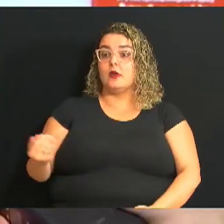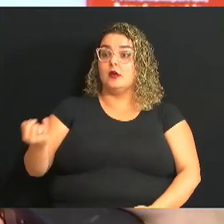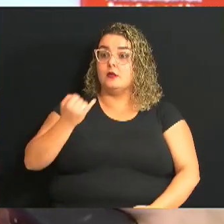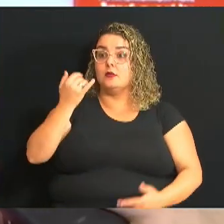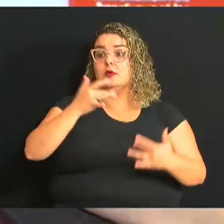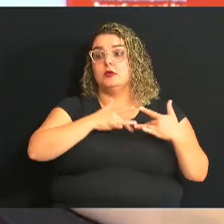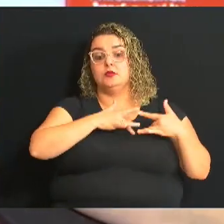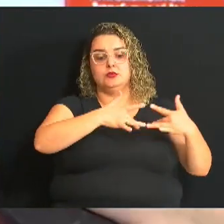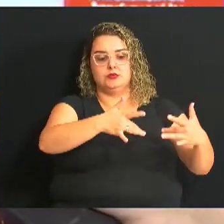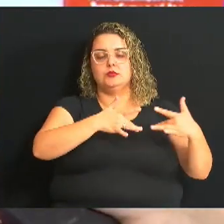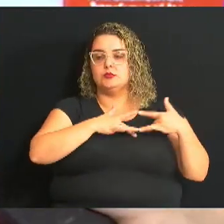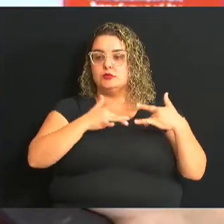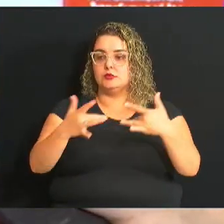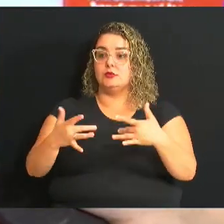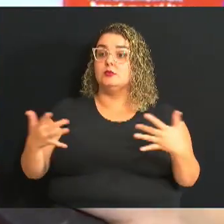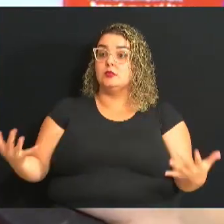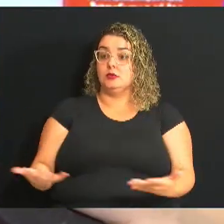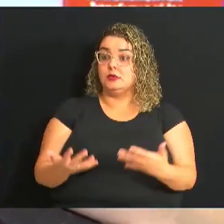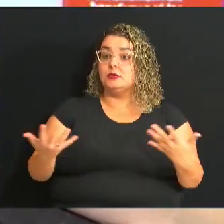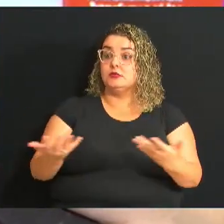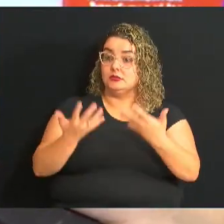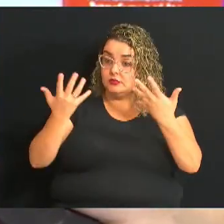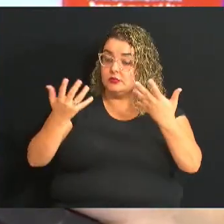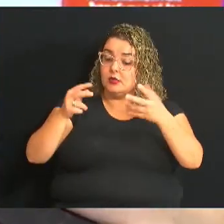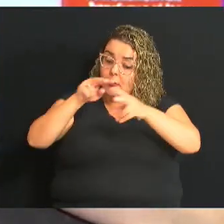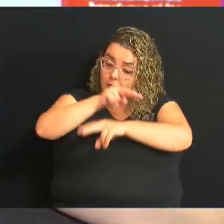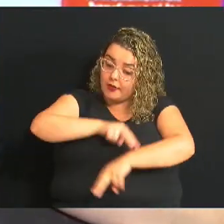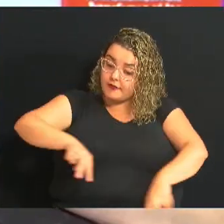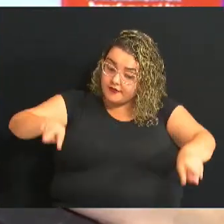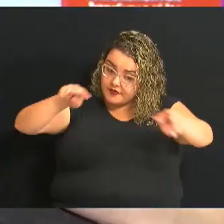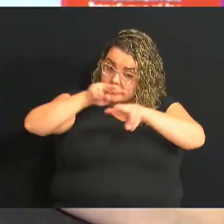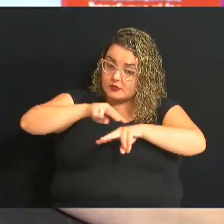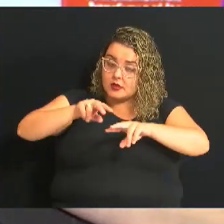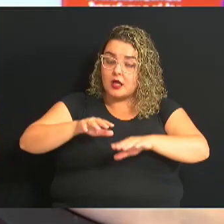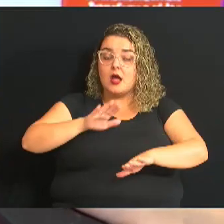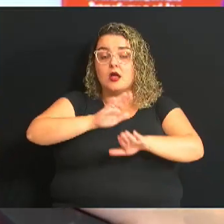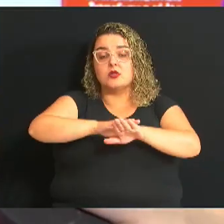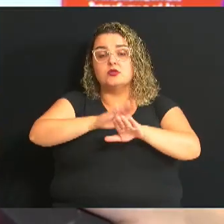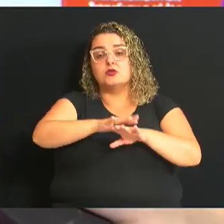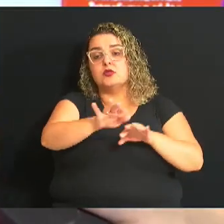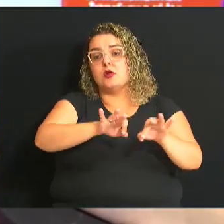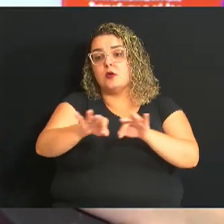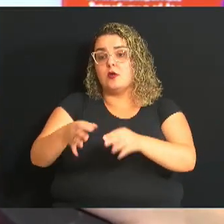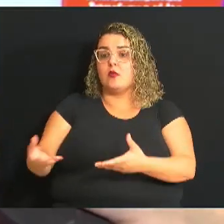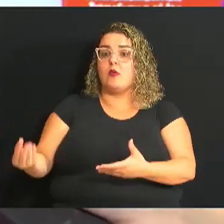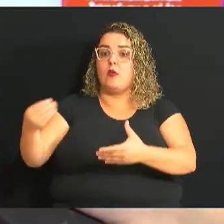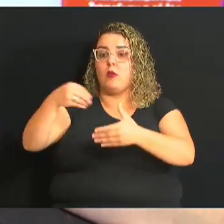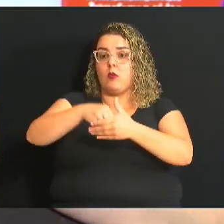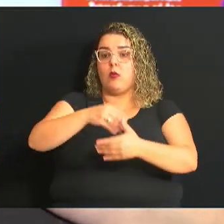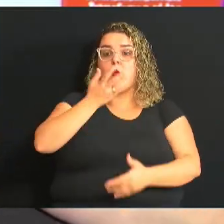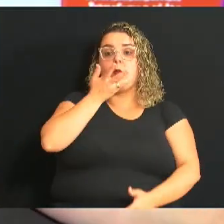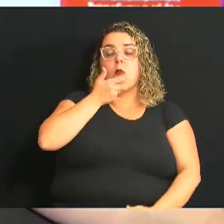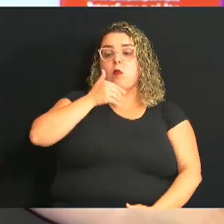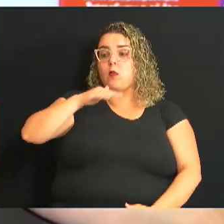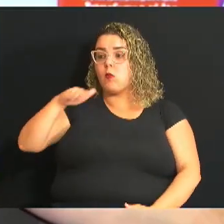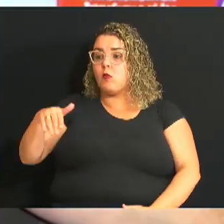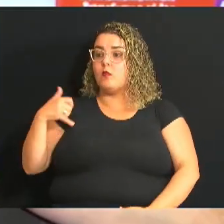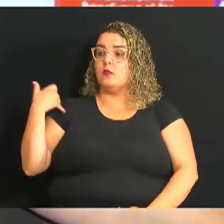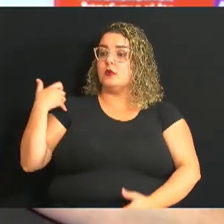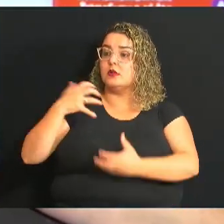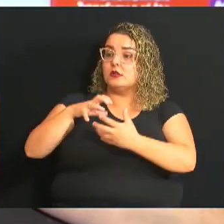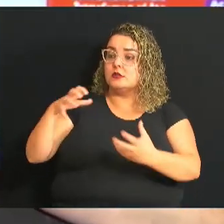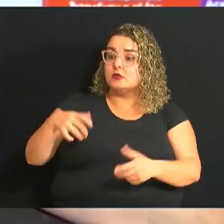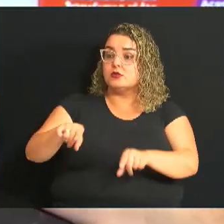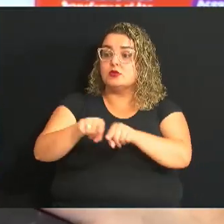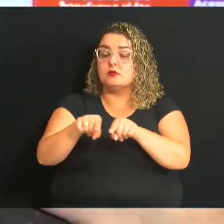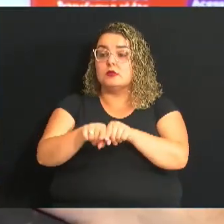nós fomentamos, ou seja, damos visibilidade a ações e projetos desenvolvidos, tanto para a criança quanto para o idoso. E essa destinação que